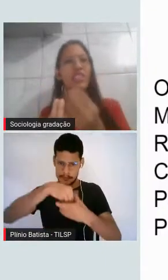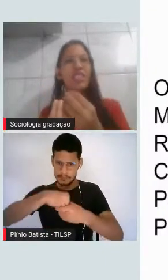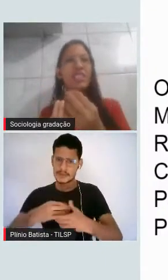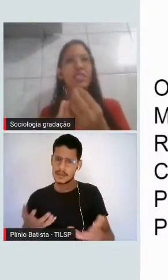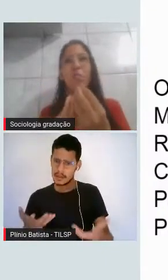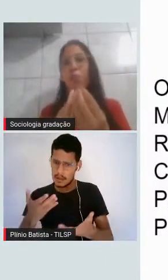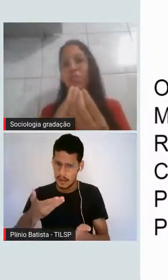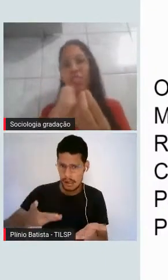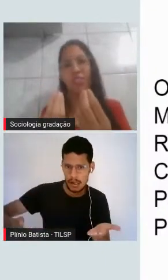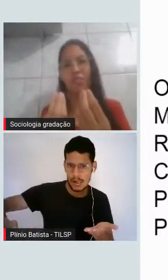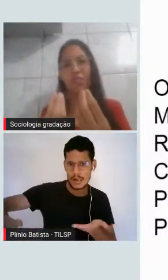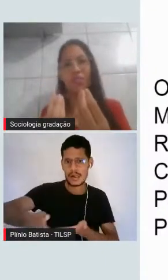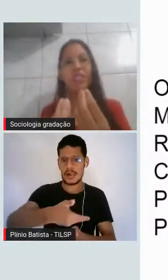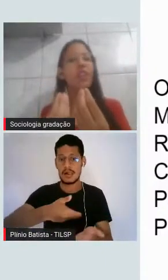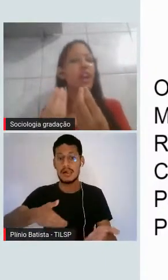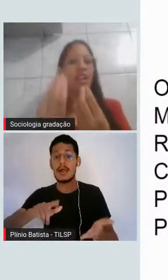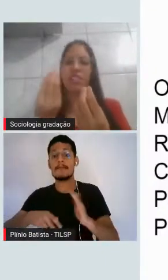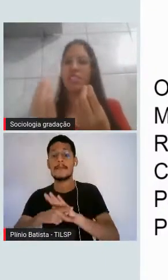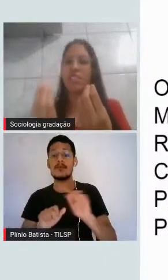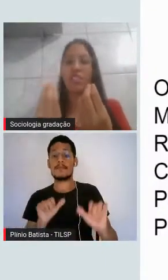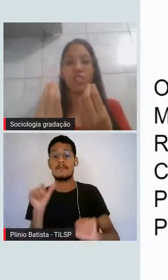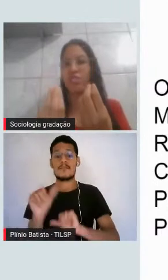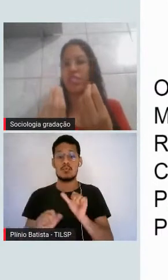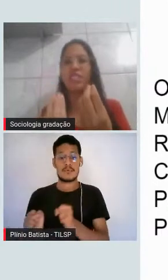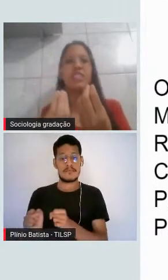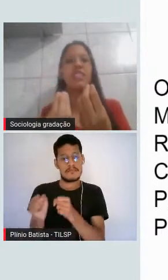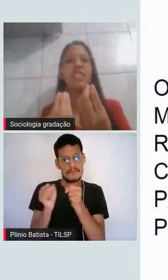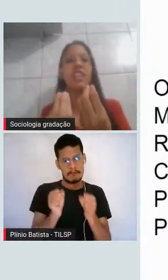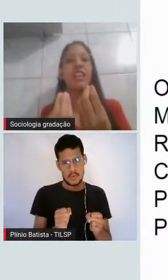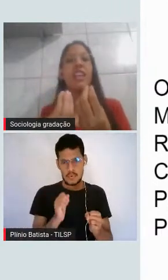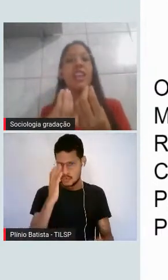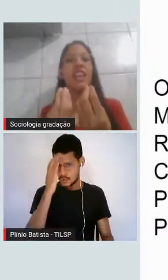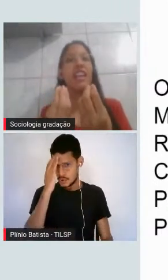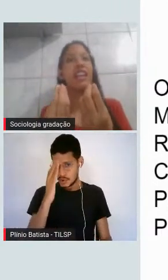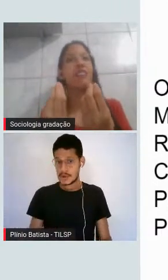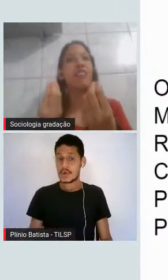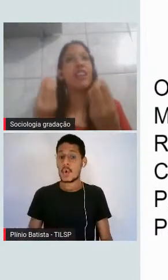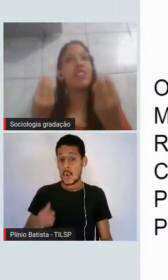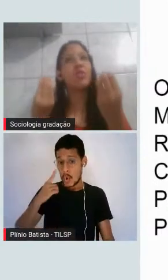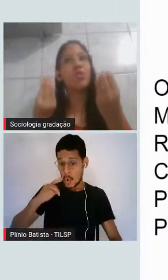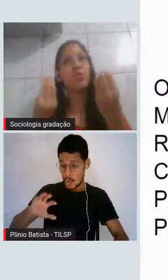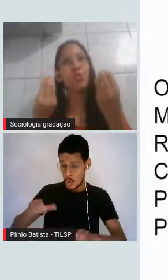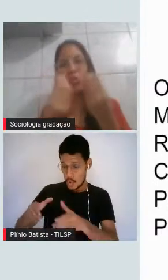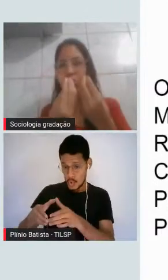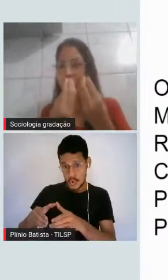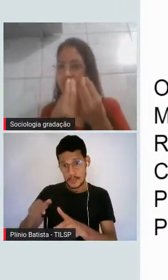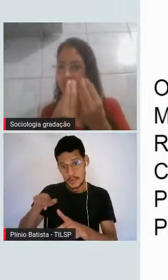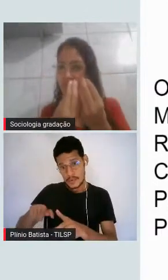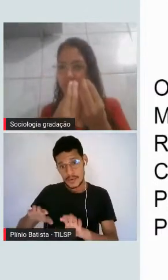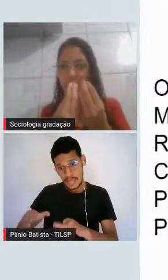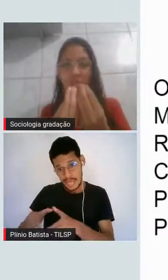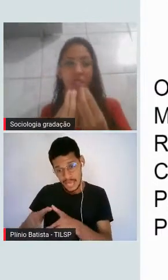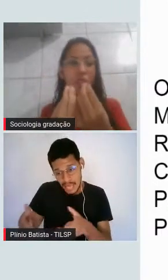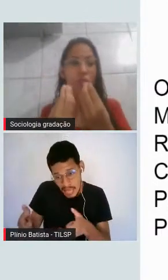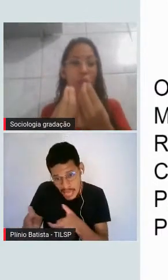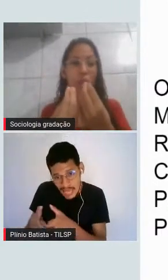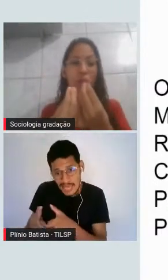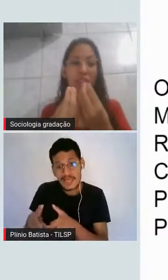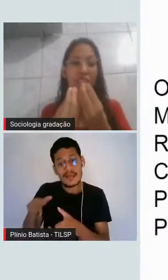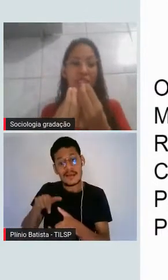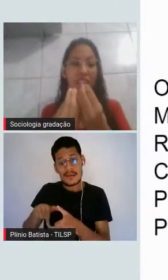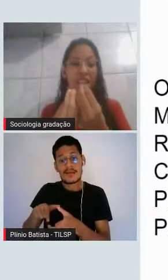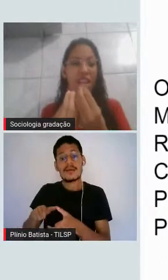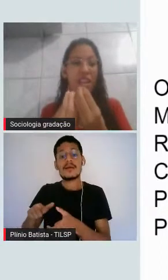troca de poder. A classe desfavorecida, ela vai junto